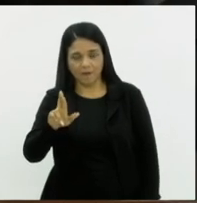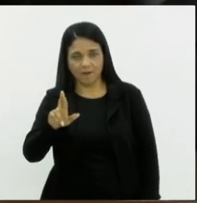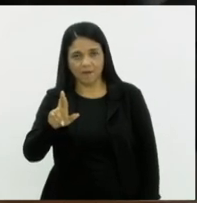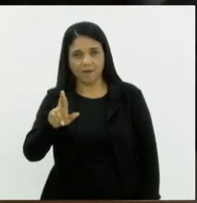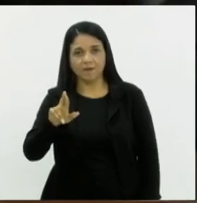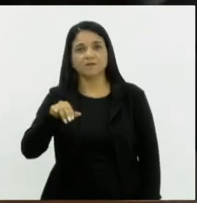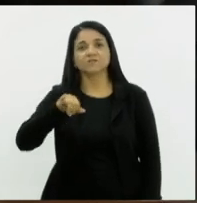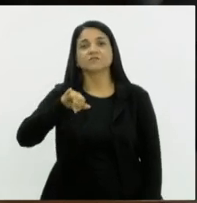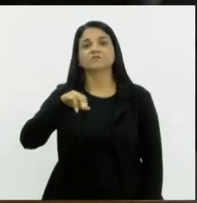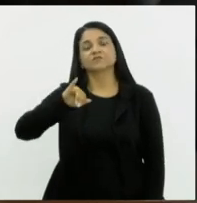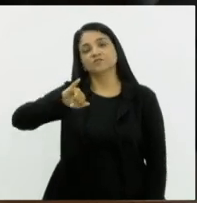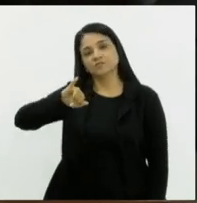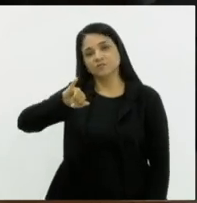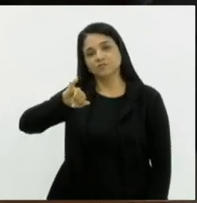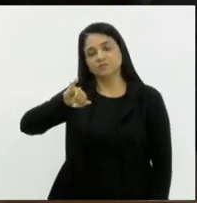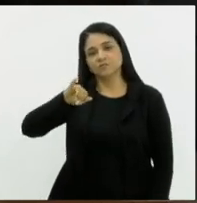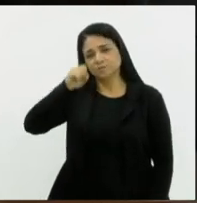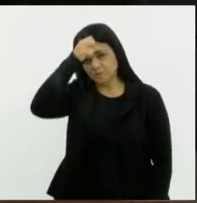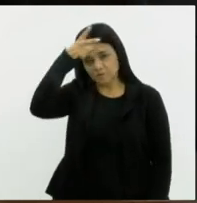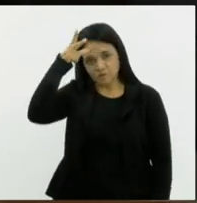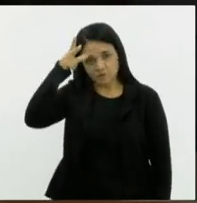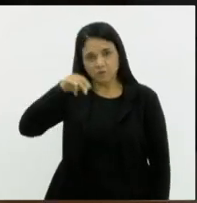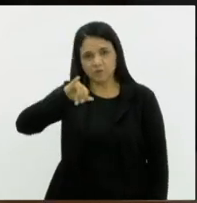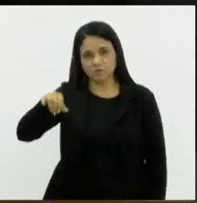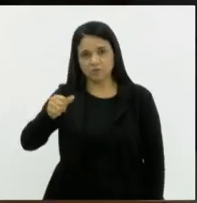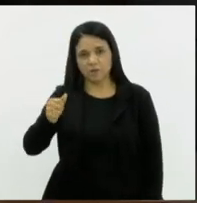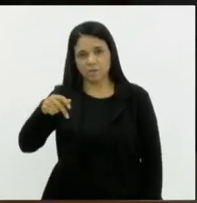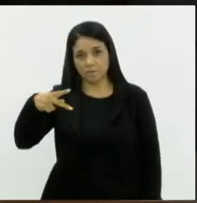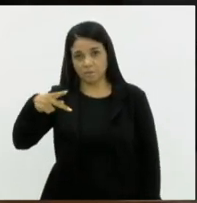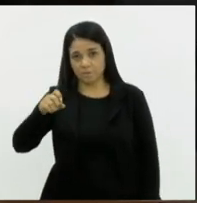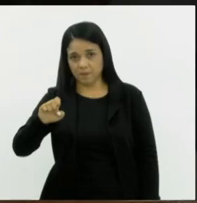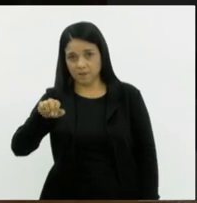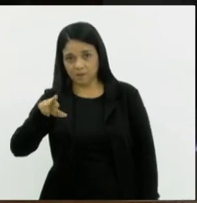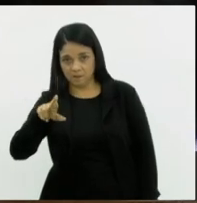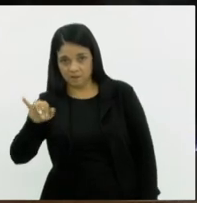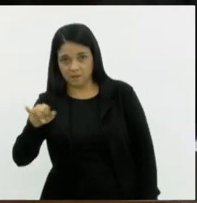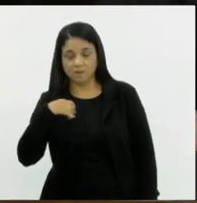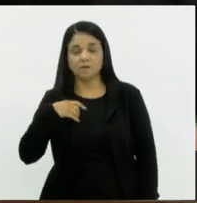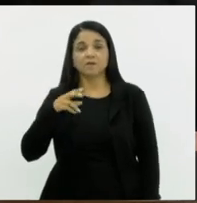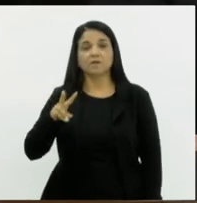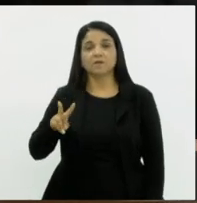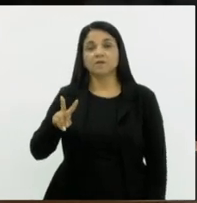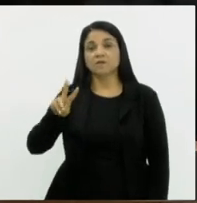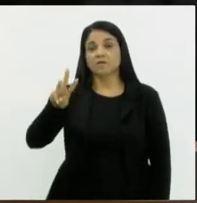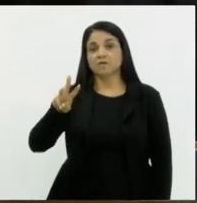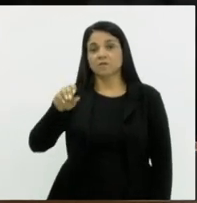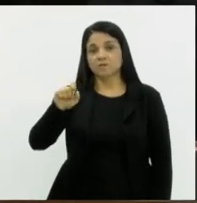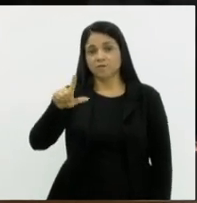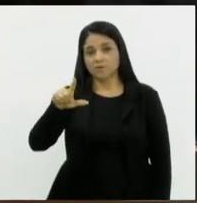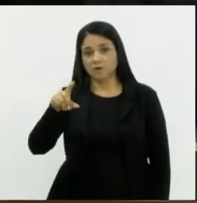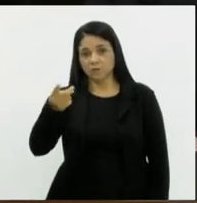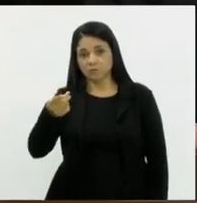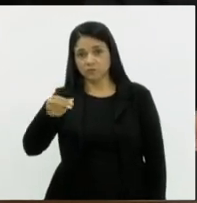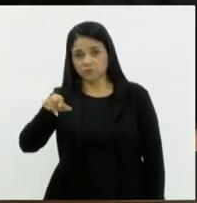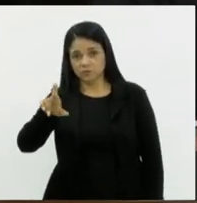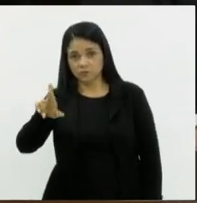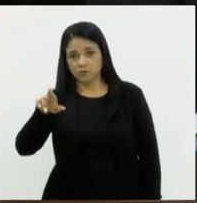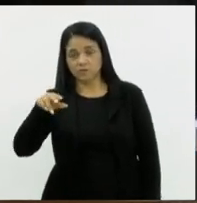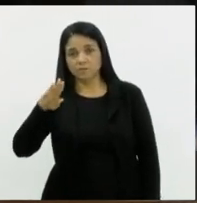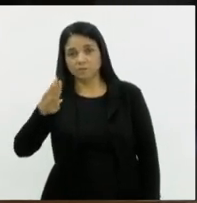de Japeri, prefeitura de Japeri, nosso vereador Valdir Brazão, Rio de Janeiro.